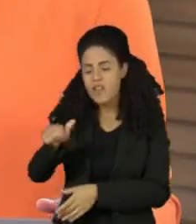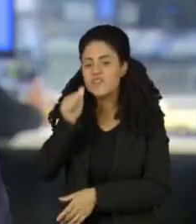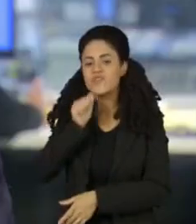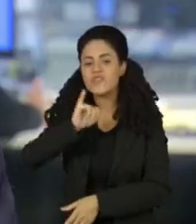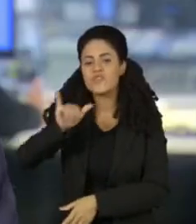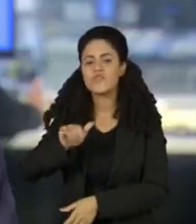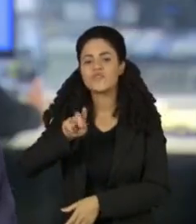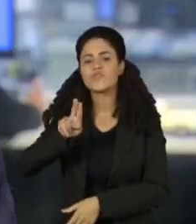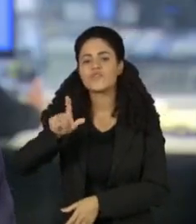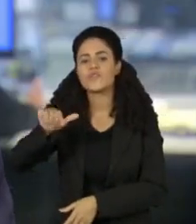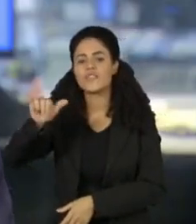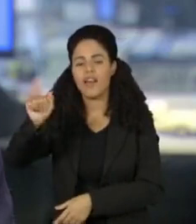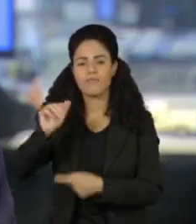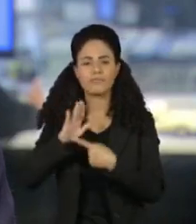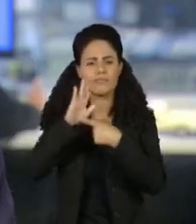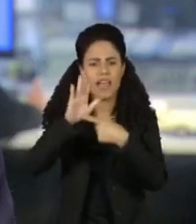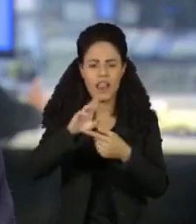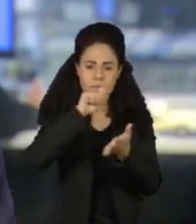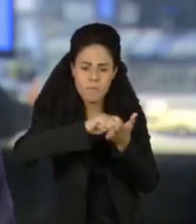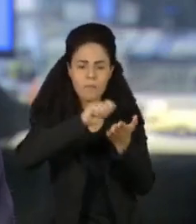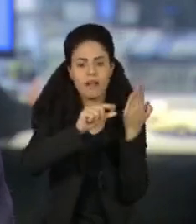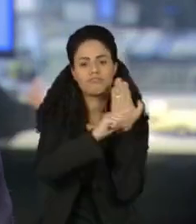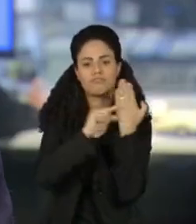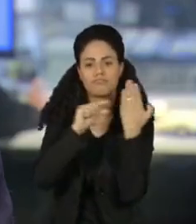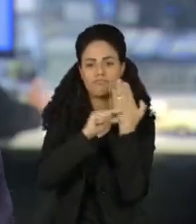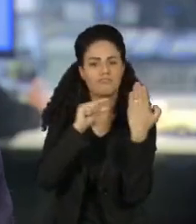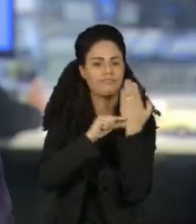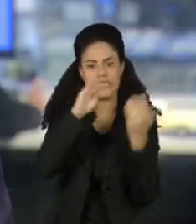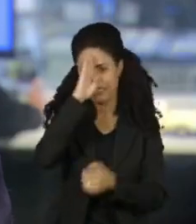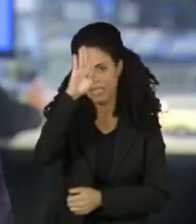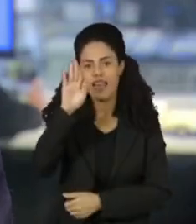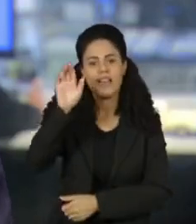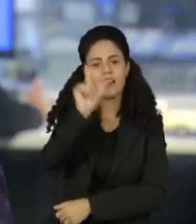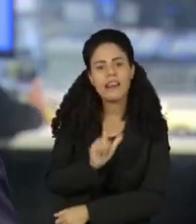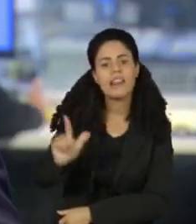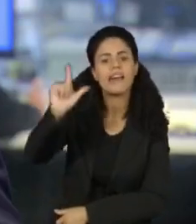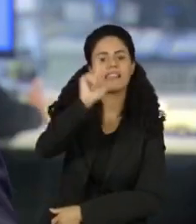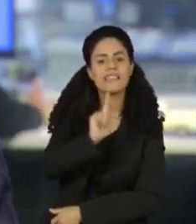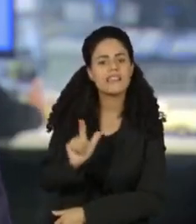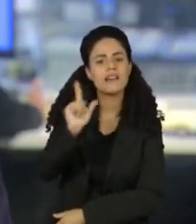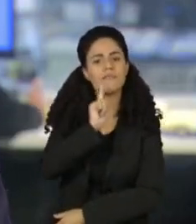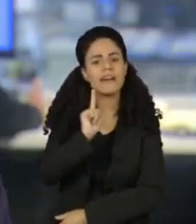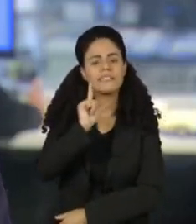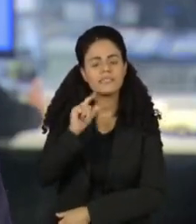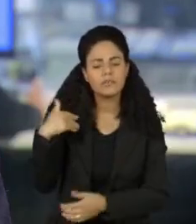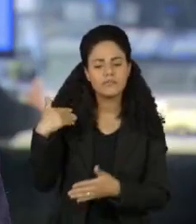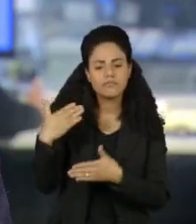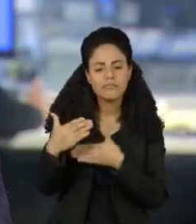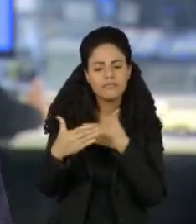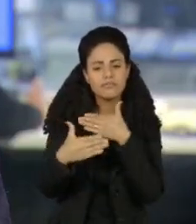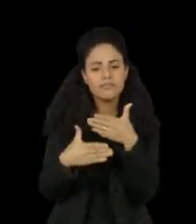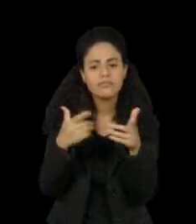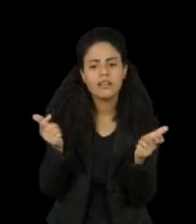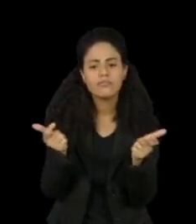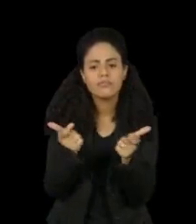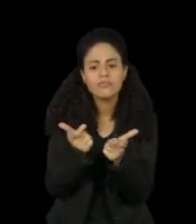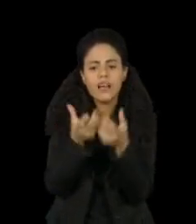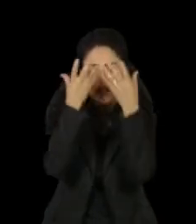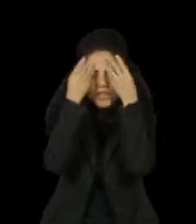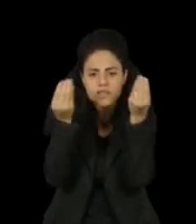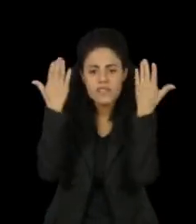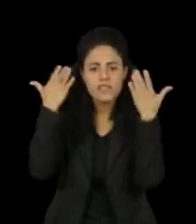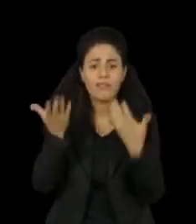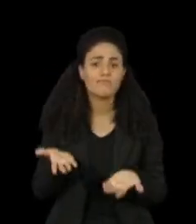Almeida. Ela foi uma autora de destaque na história da literatura nacional, mas foi apagada ao longo do tempo por ser mulher.